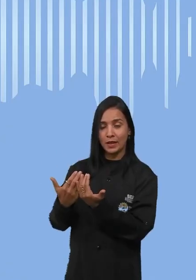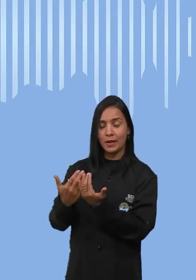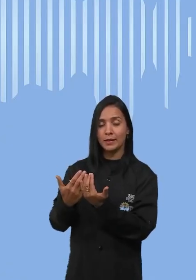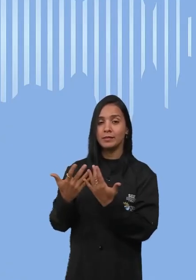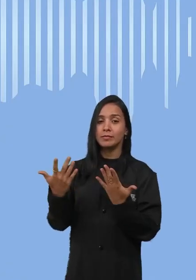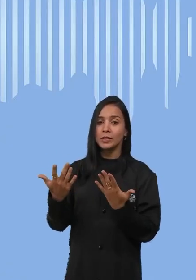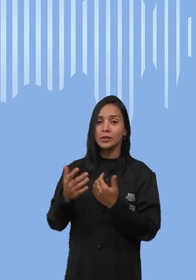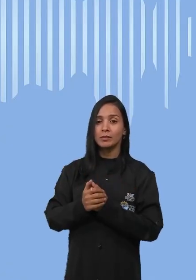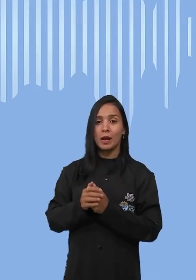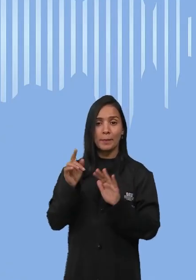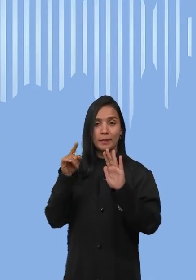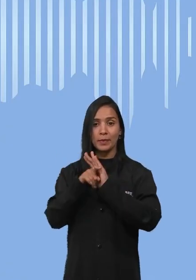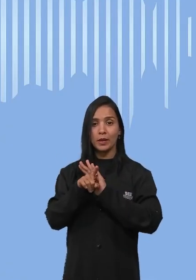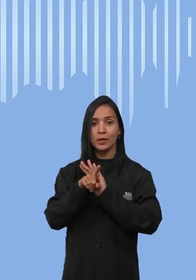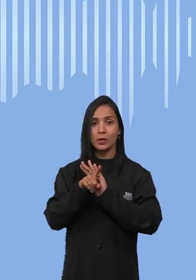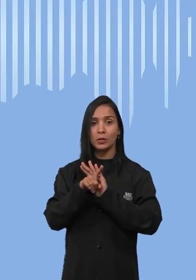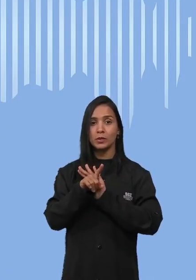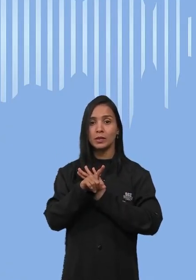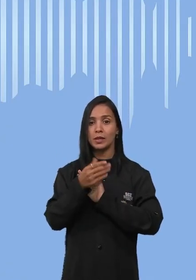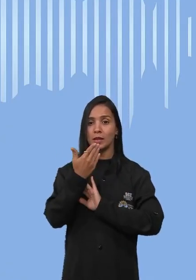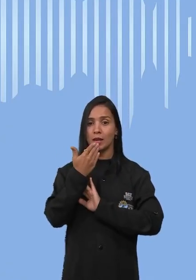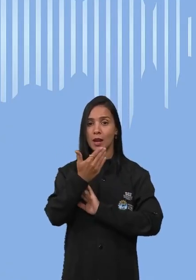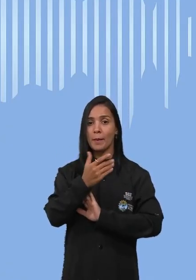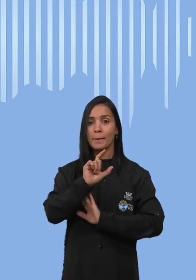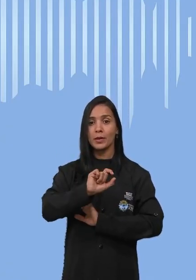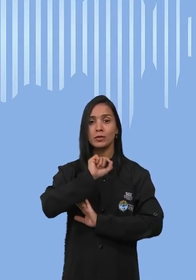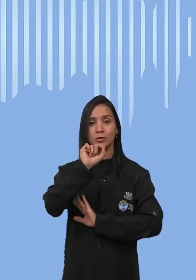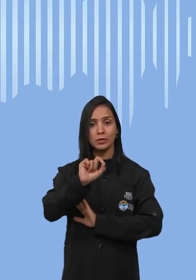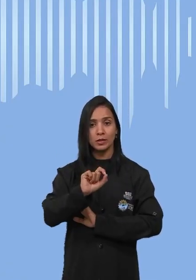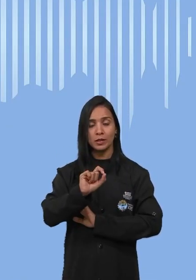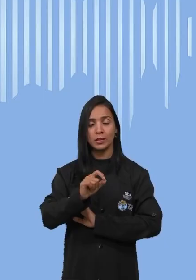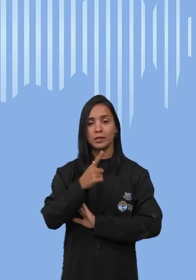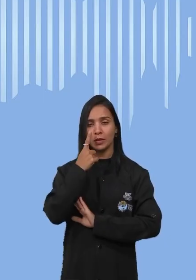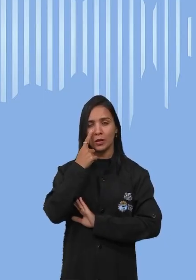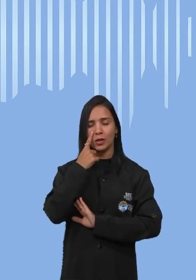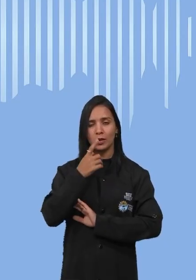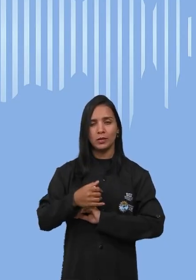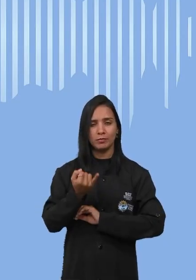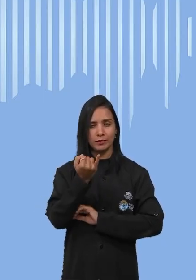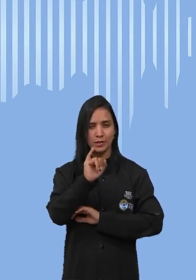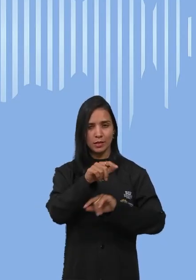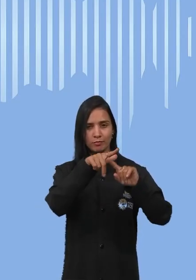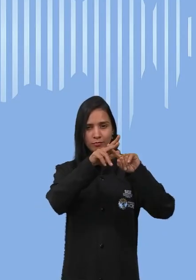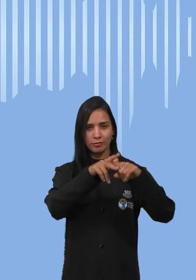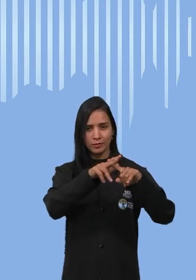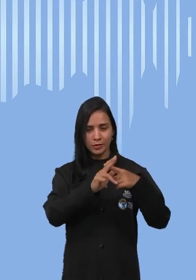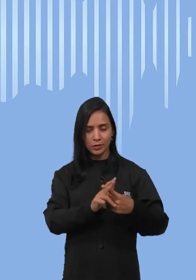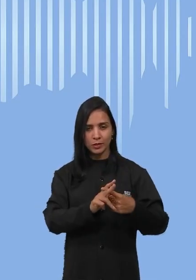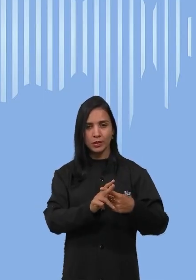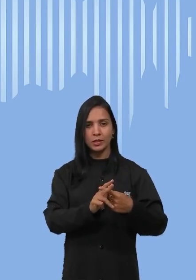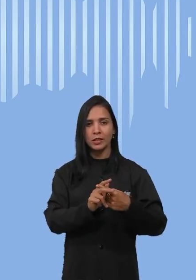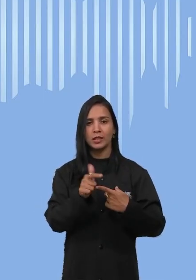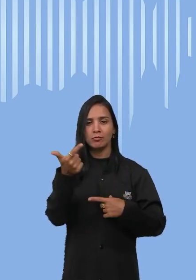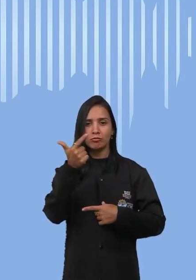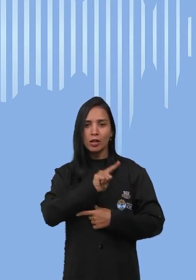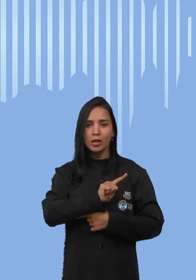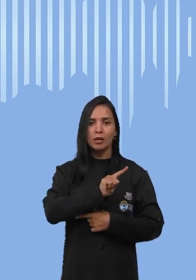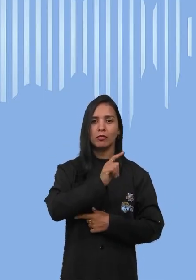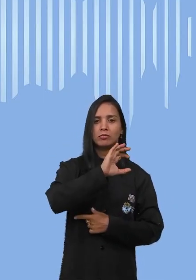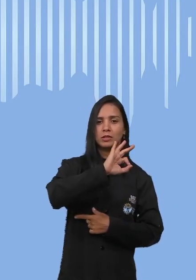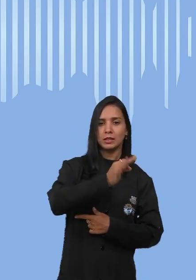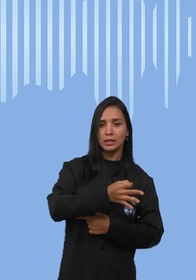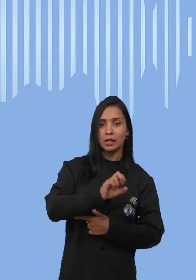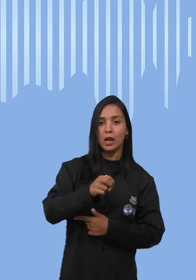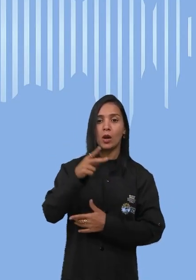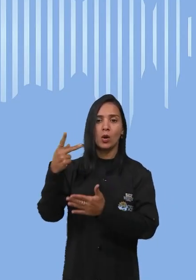pergunta, ela traz aí como resposta correta, veja se você acertou e colocou aí de forma correta no